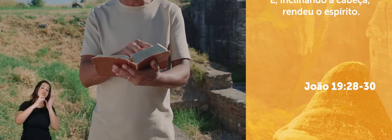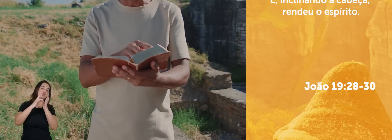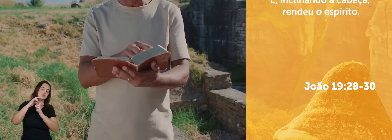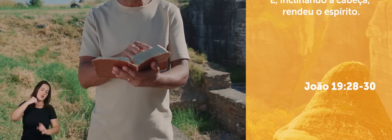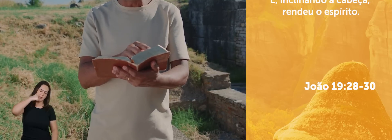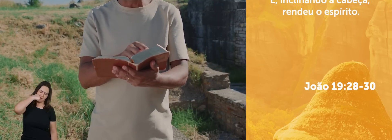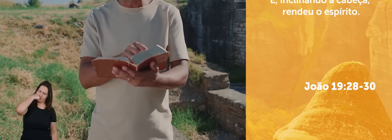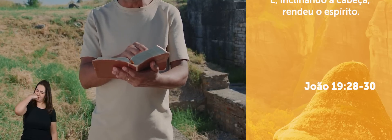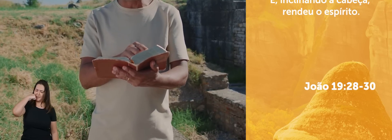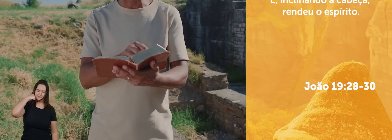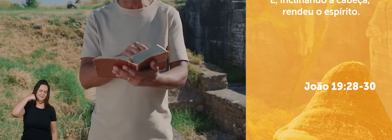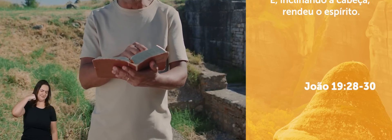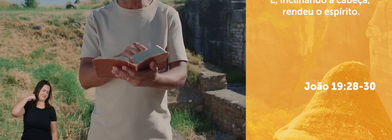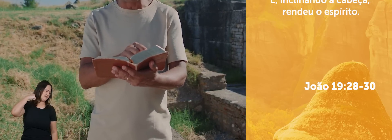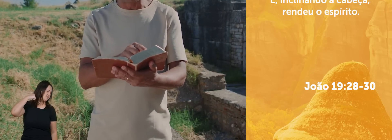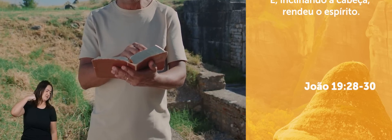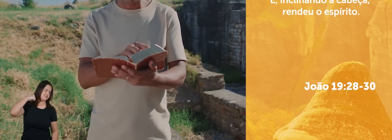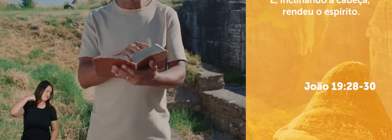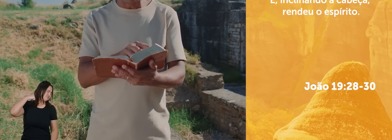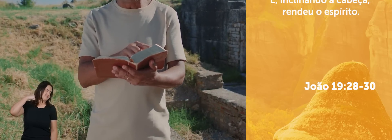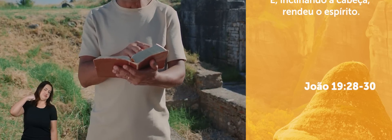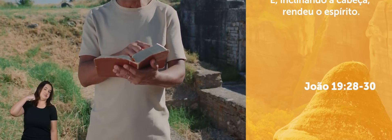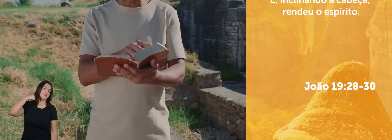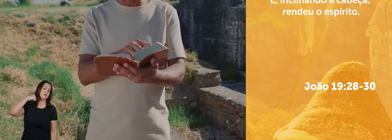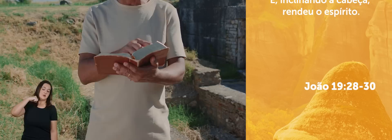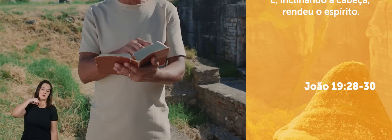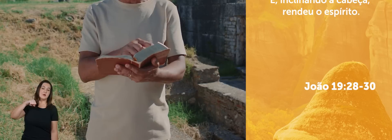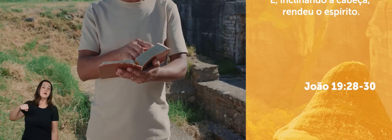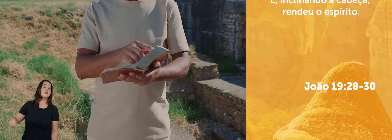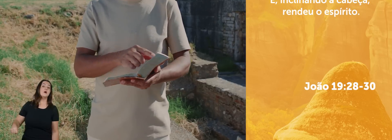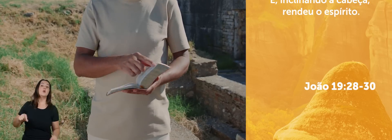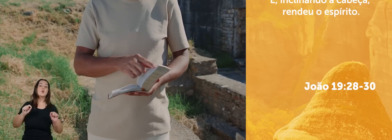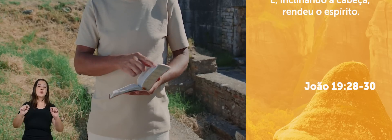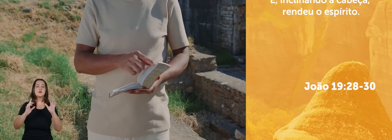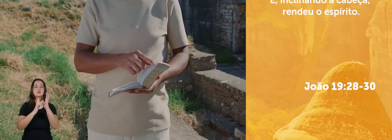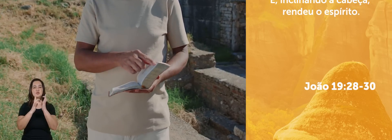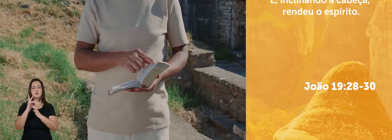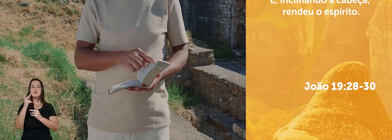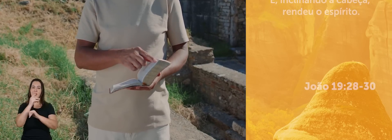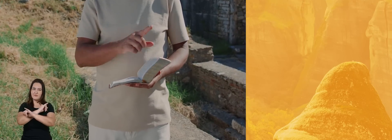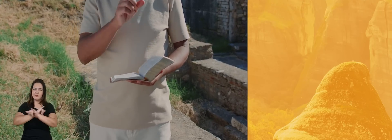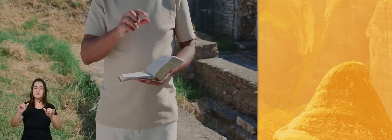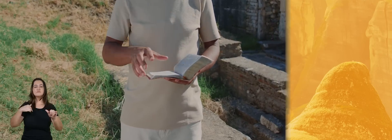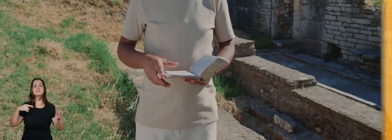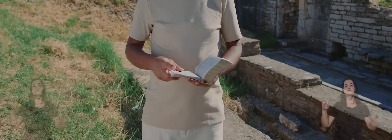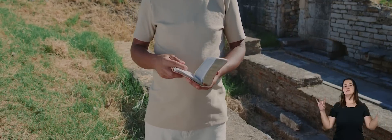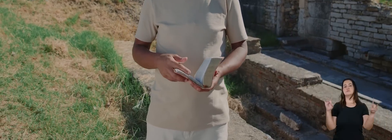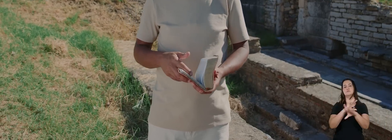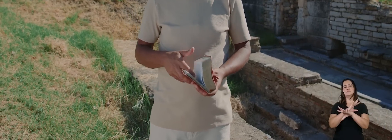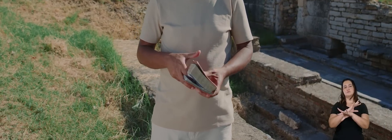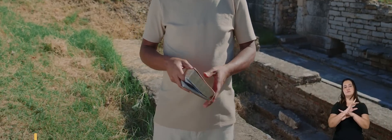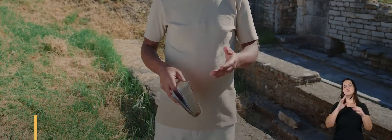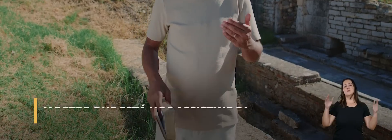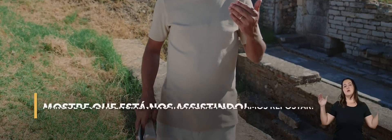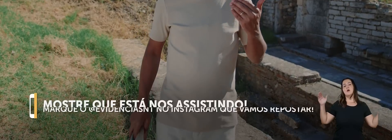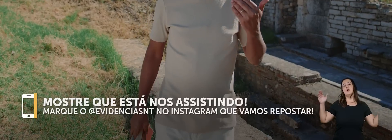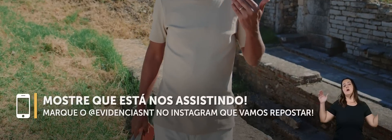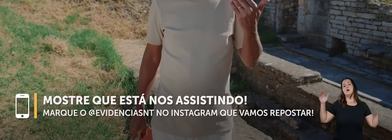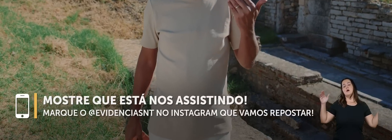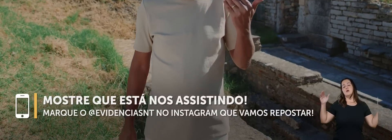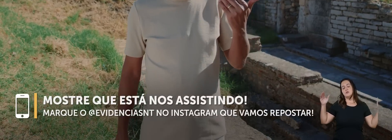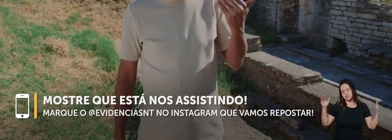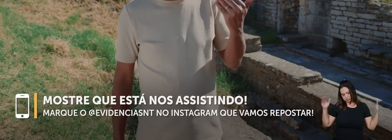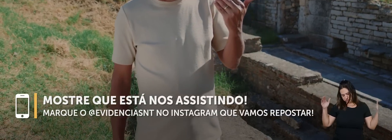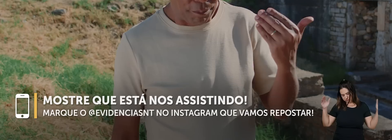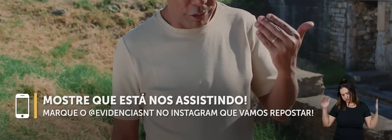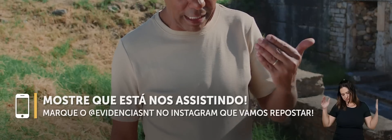vinagre, disse: está consumado. E, inclinando a cabeça, rendeu o espírito. Você já percebeu? Eu muitas vezes